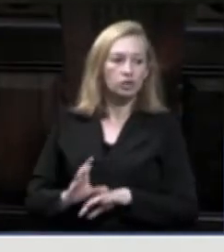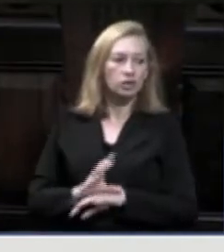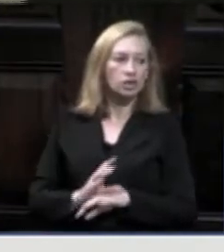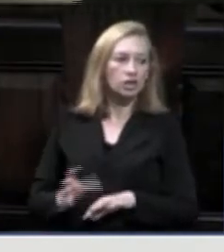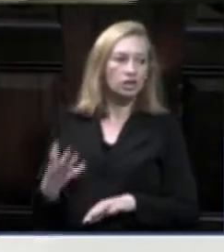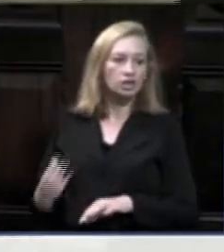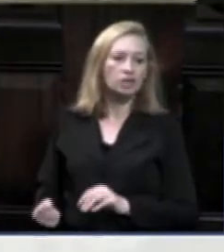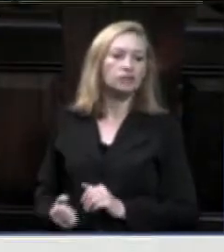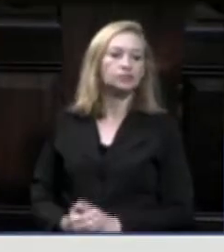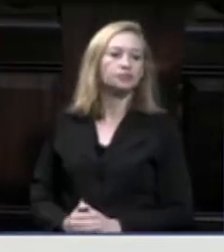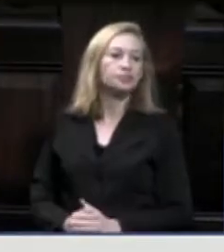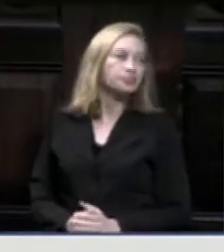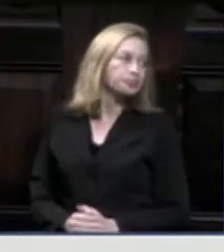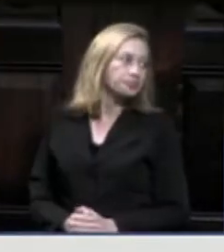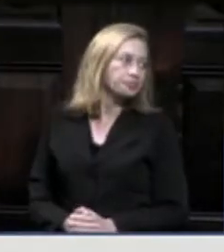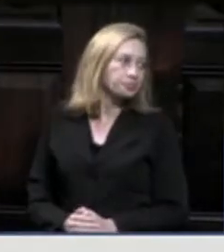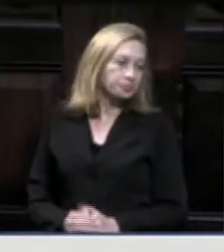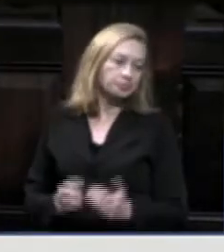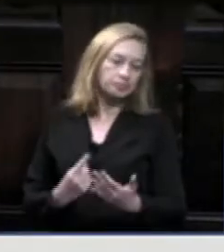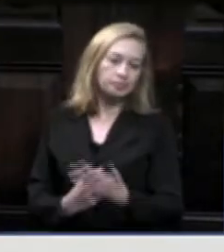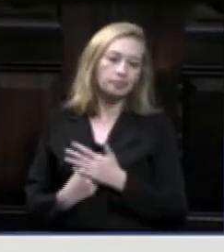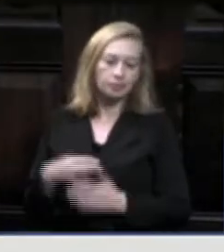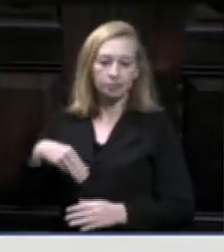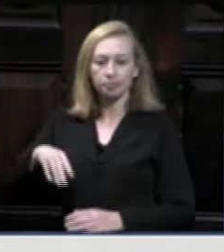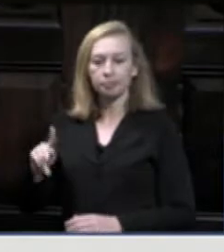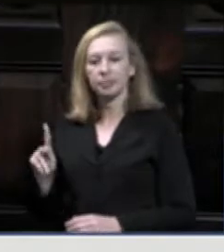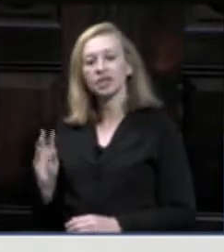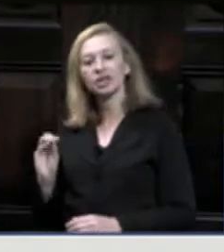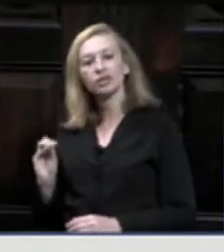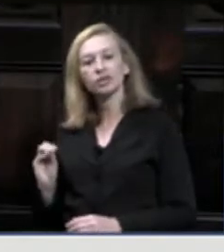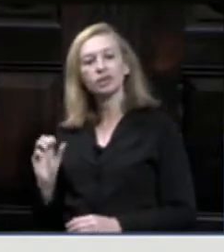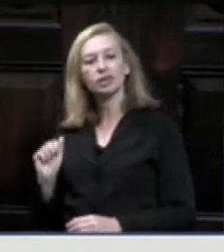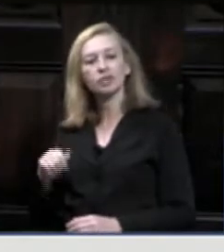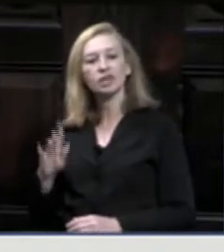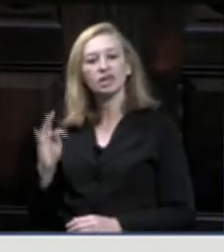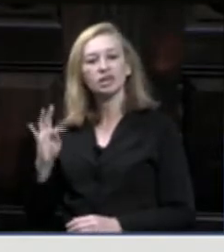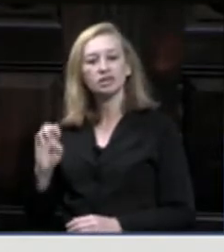constitucionalidade. Pela Comissão de Defesa do Meio Ambiente, deputado Carlos Mink.